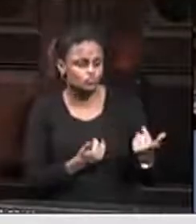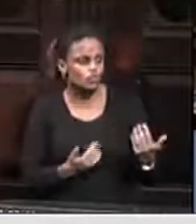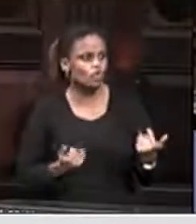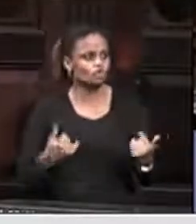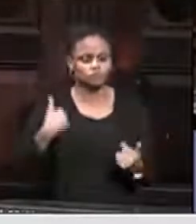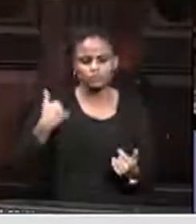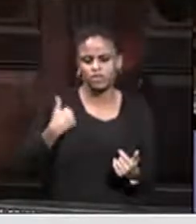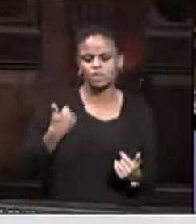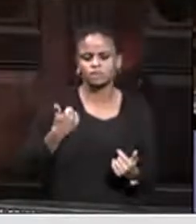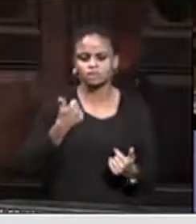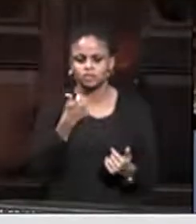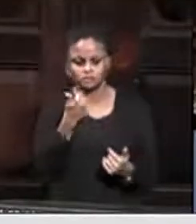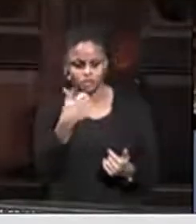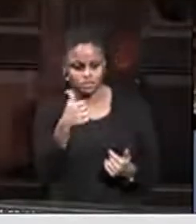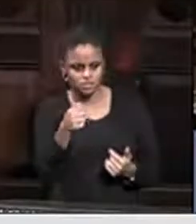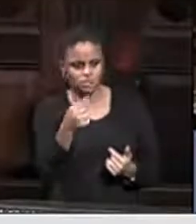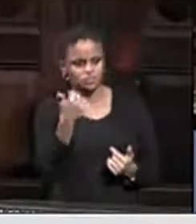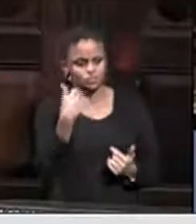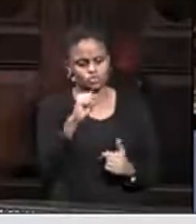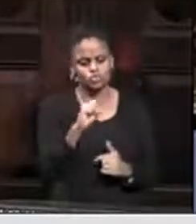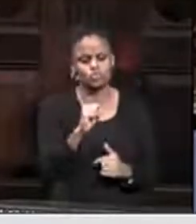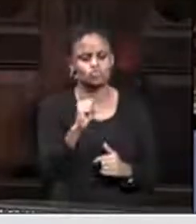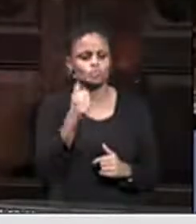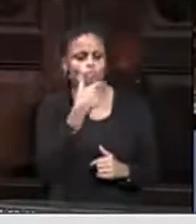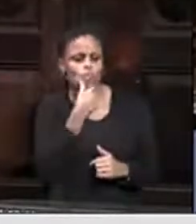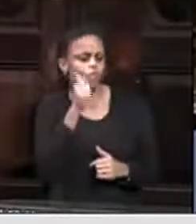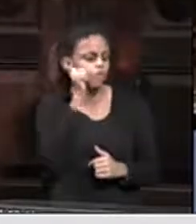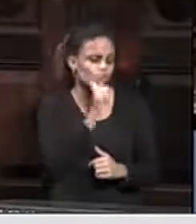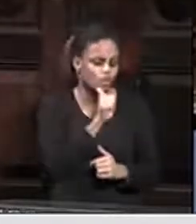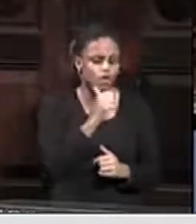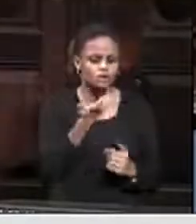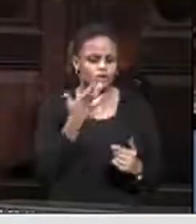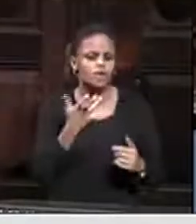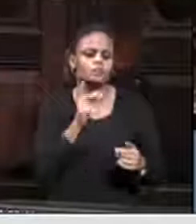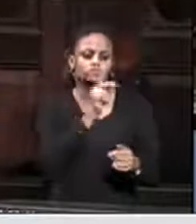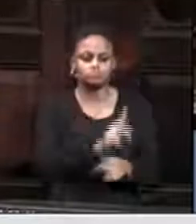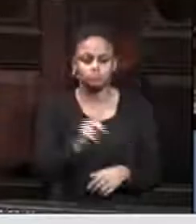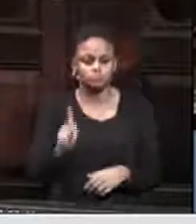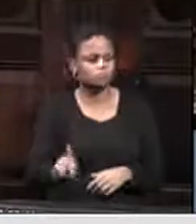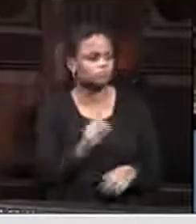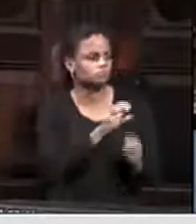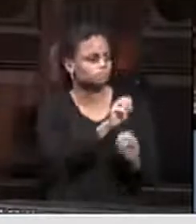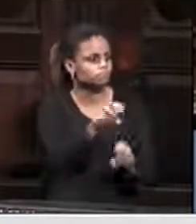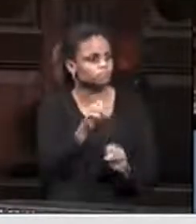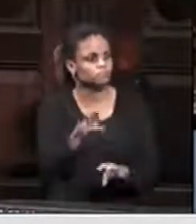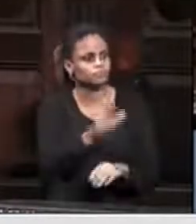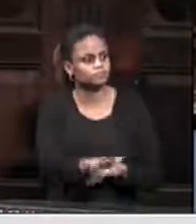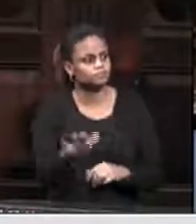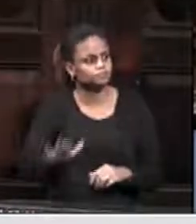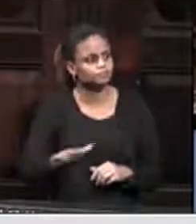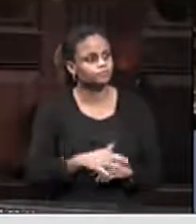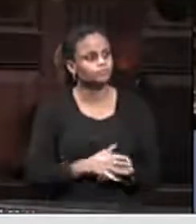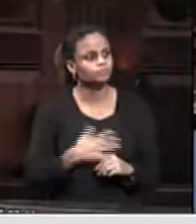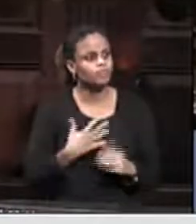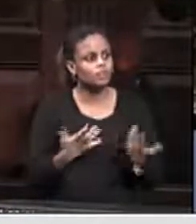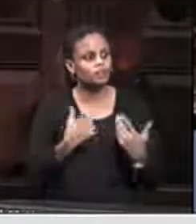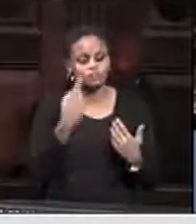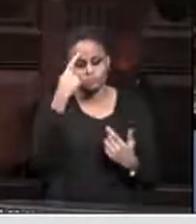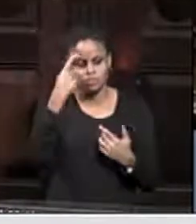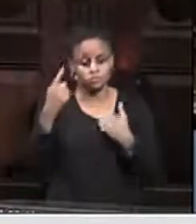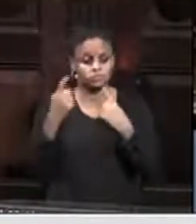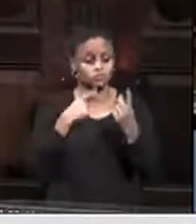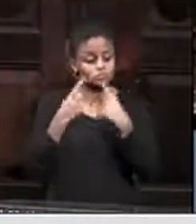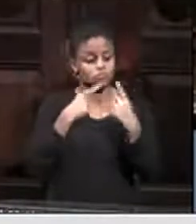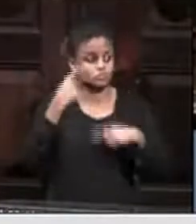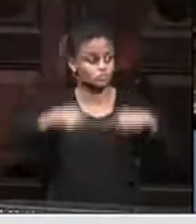moças, que querem buscar um magistério ainda em nível médio na modalidade normal. Então, quero lembrar que no debate da política educacional